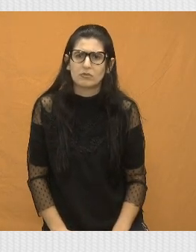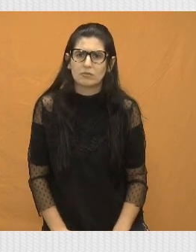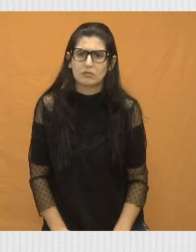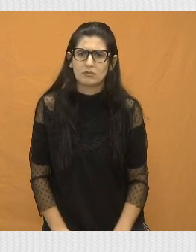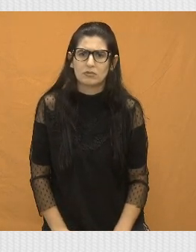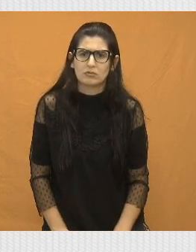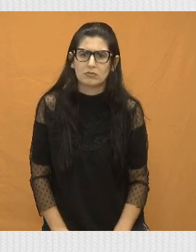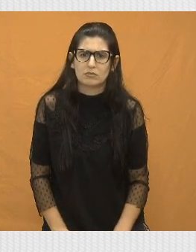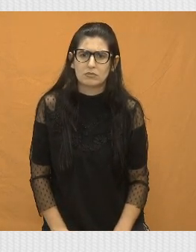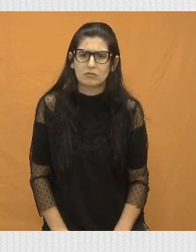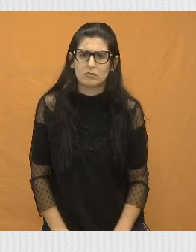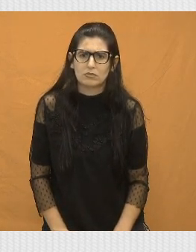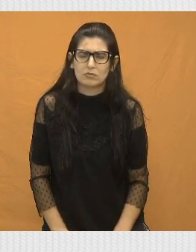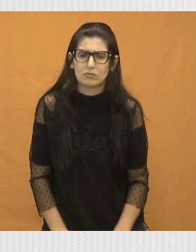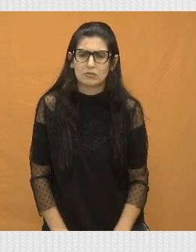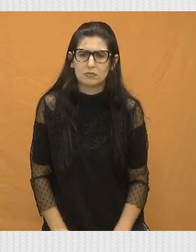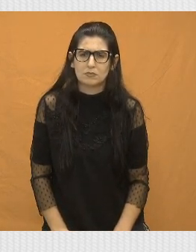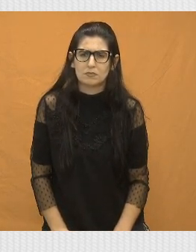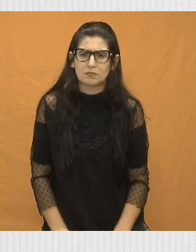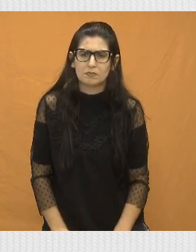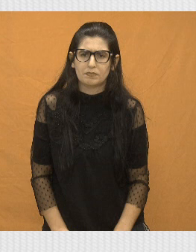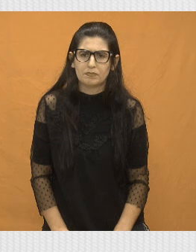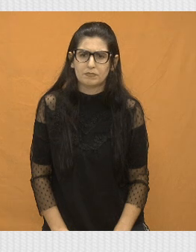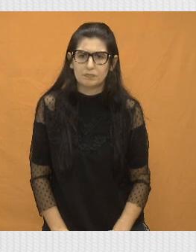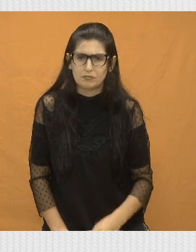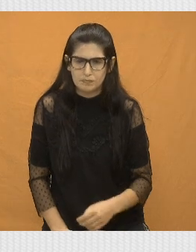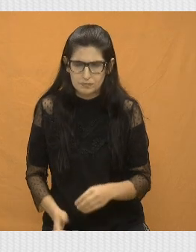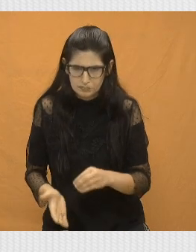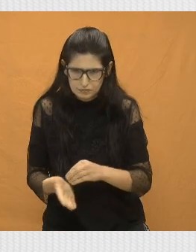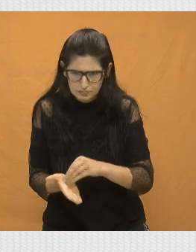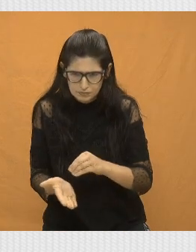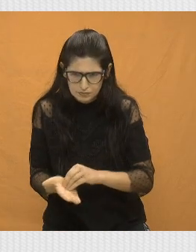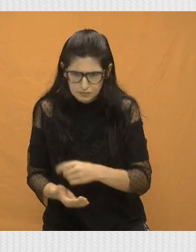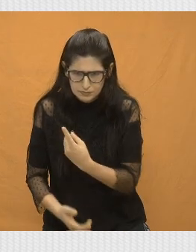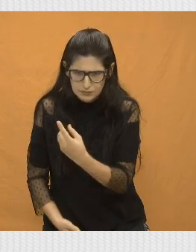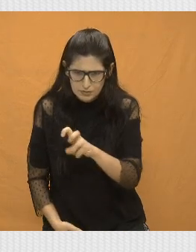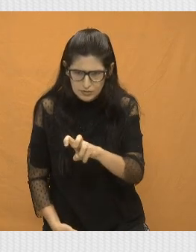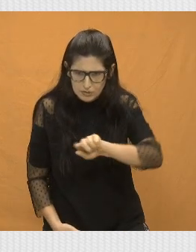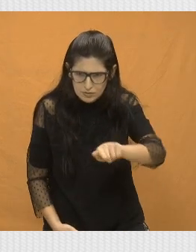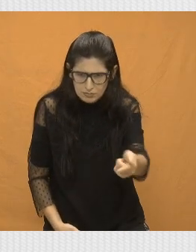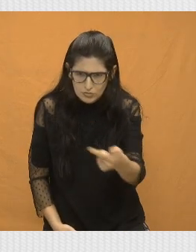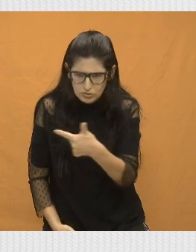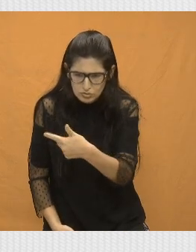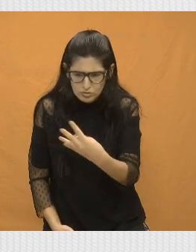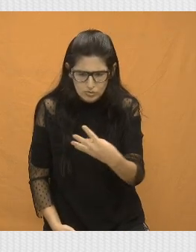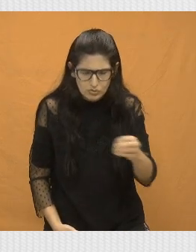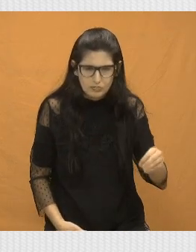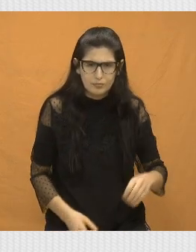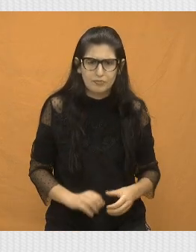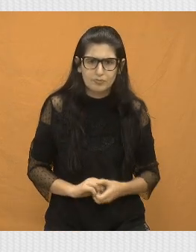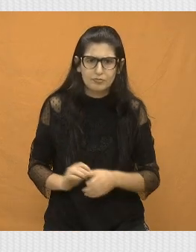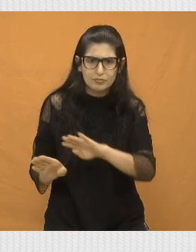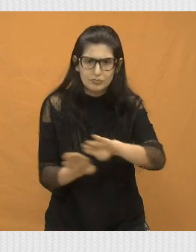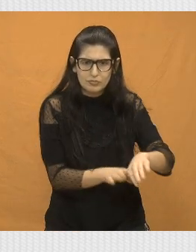Isso vale dizer que do resto a pagar não processado no total,